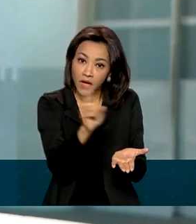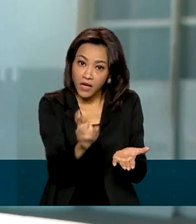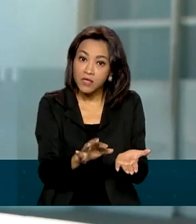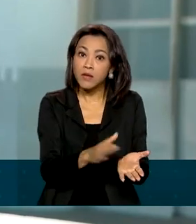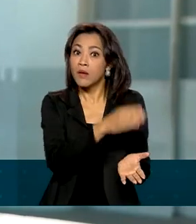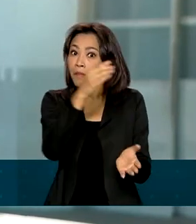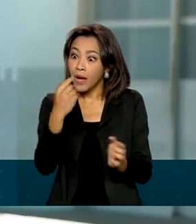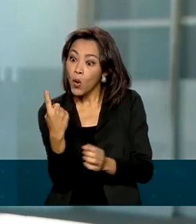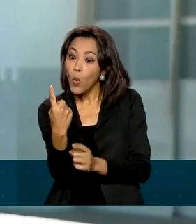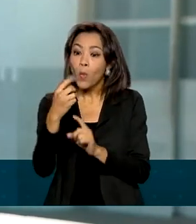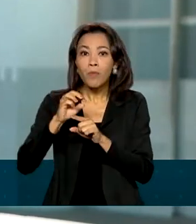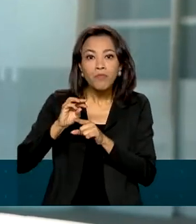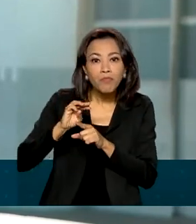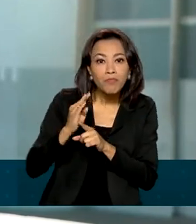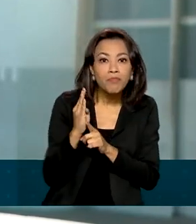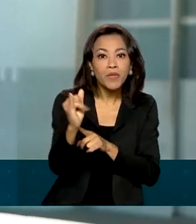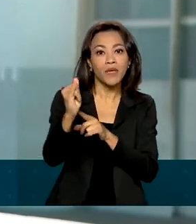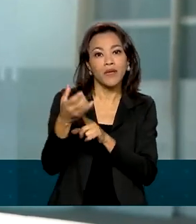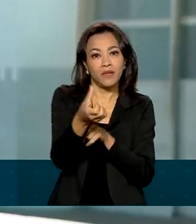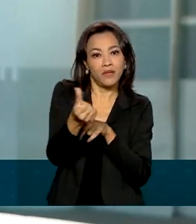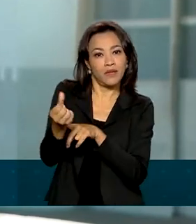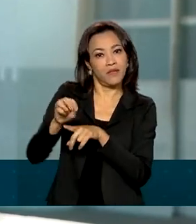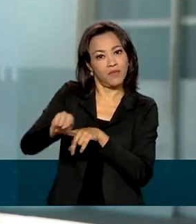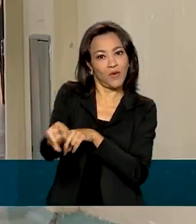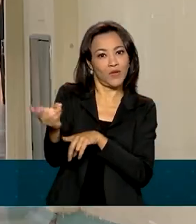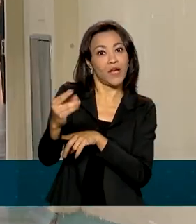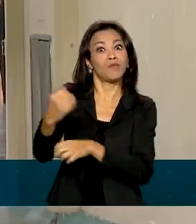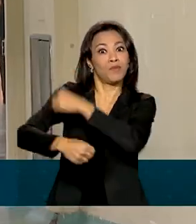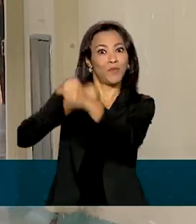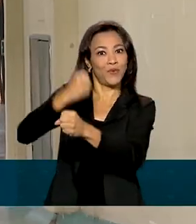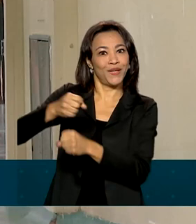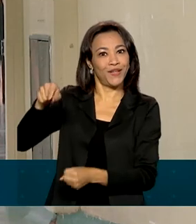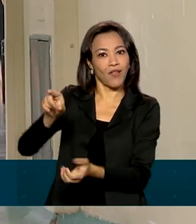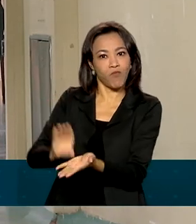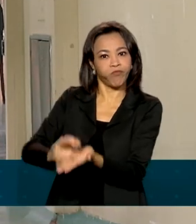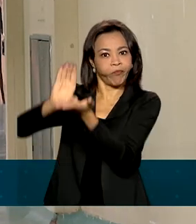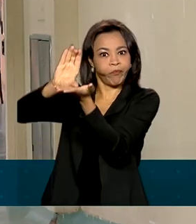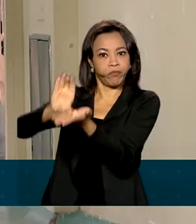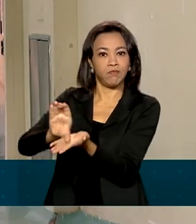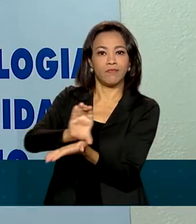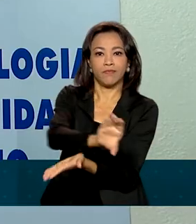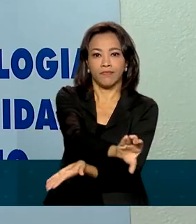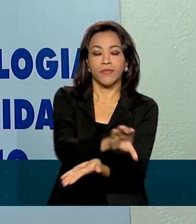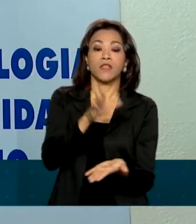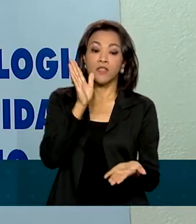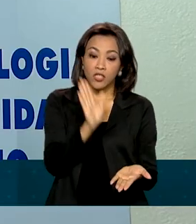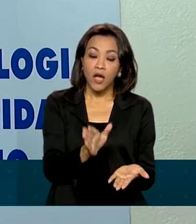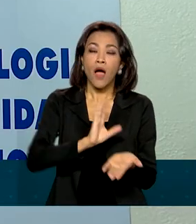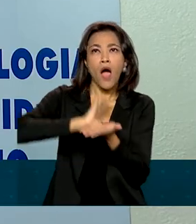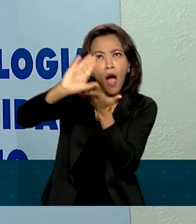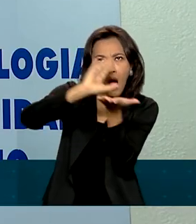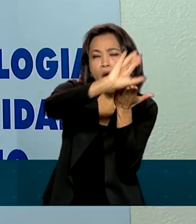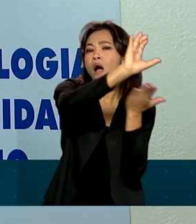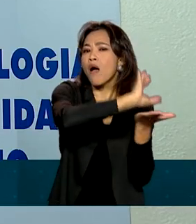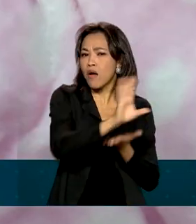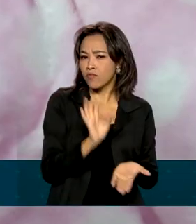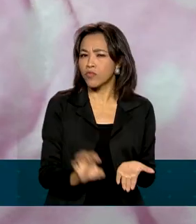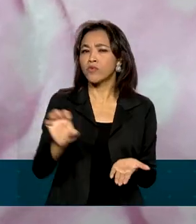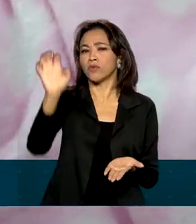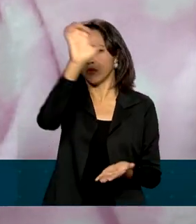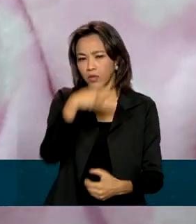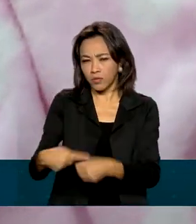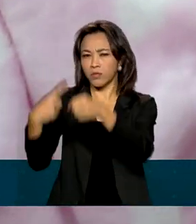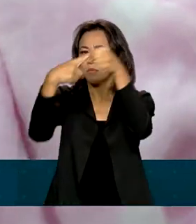1 bilhão e 600 milhões de reais por ano. Os recursos foram repassados aos estados e municípios